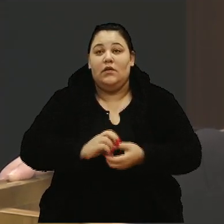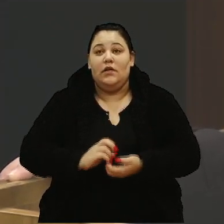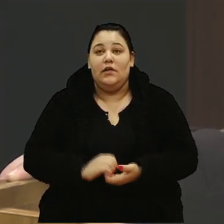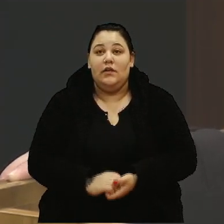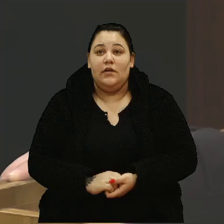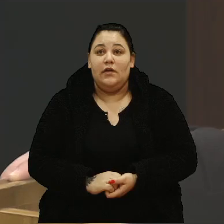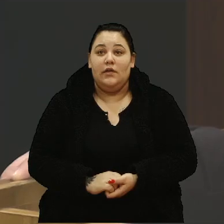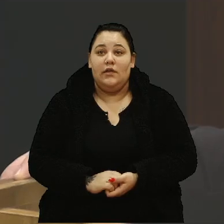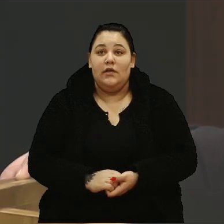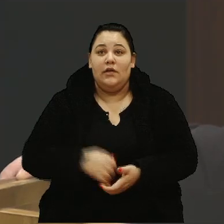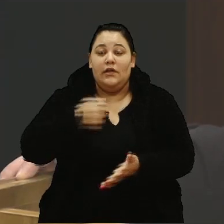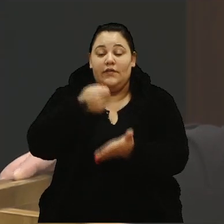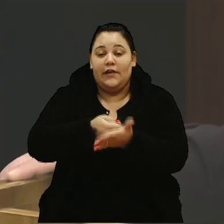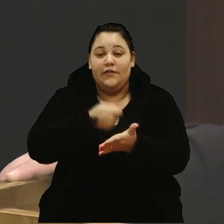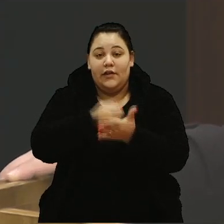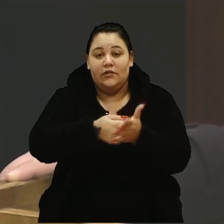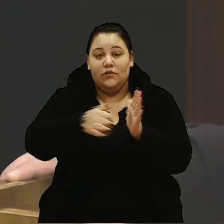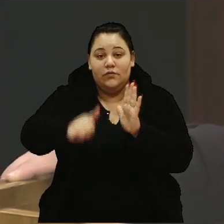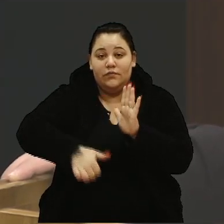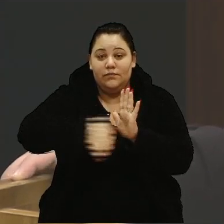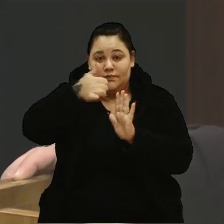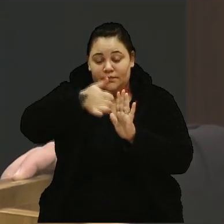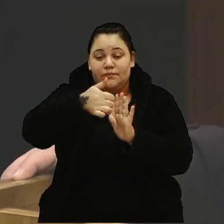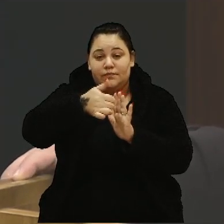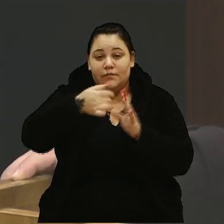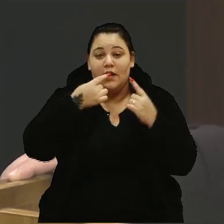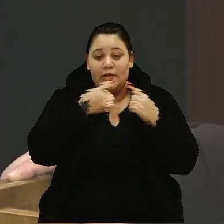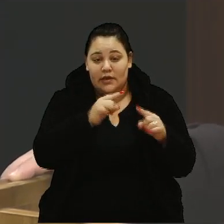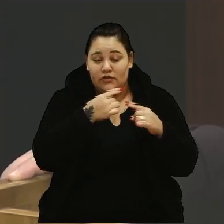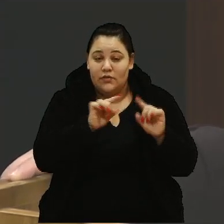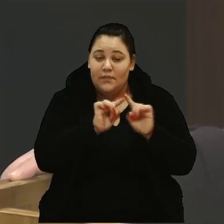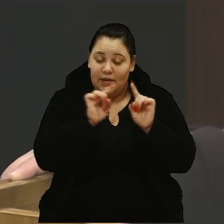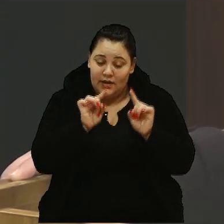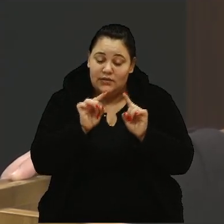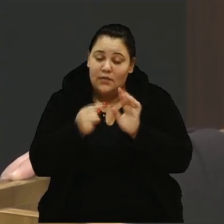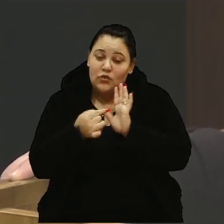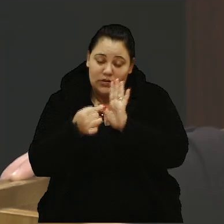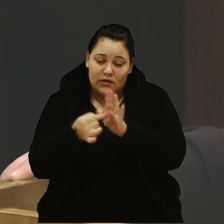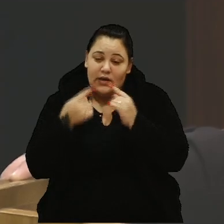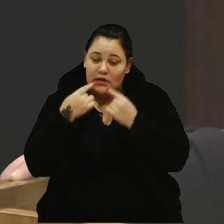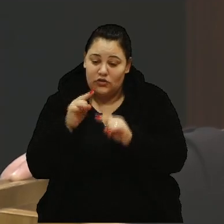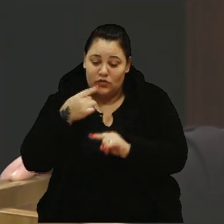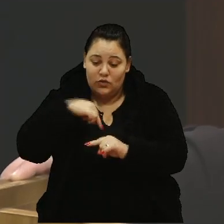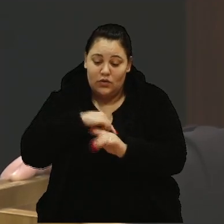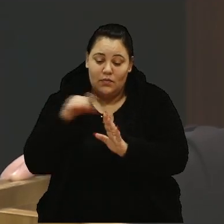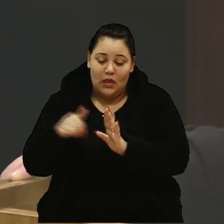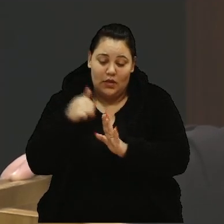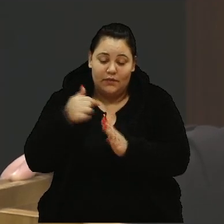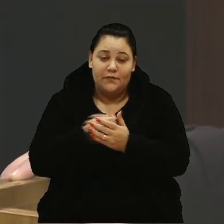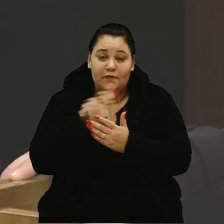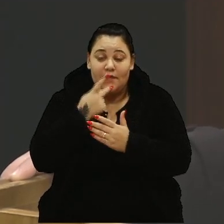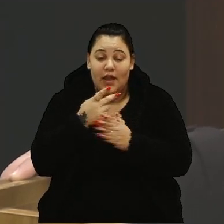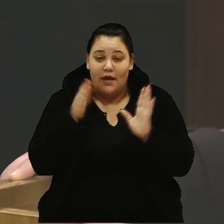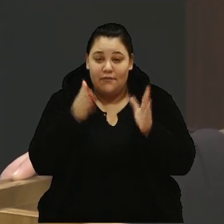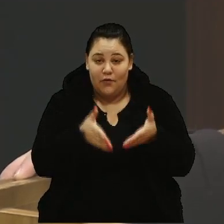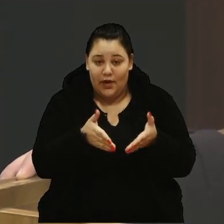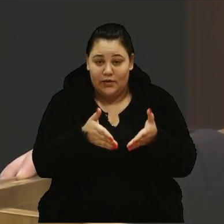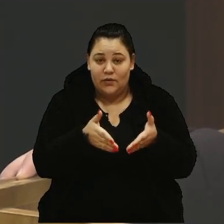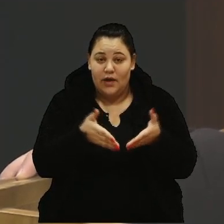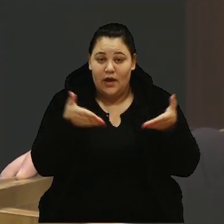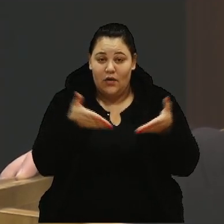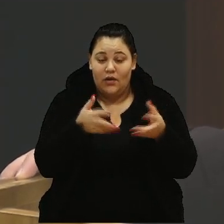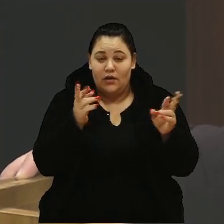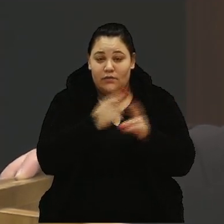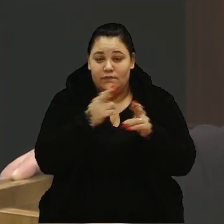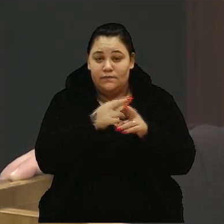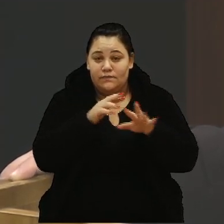somente apontar as críticas, mas apontando as críticas que nós melhoramos. Venho falar especificadamente a respeito sobre o